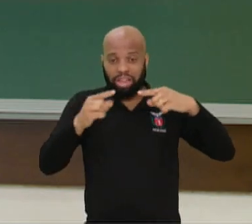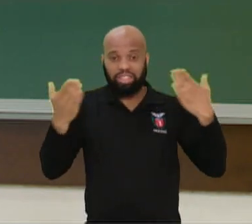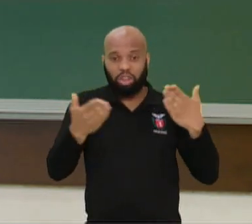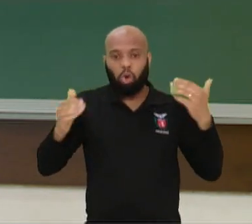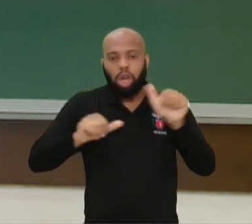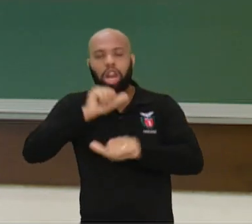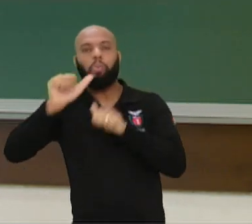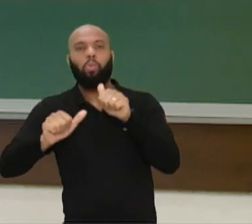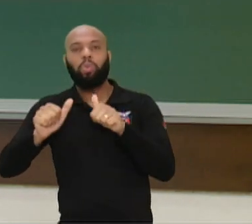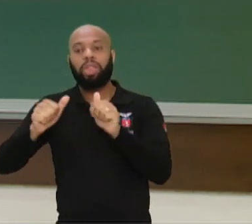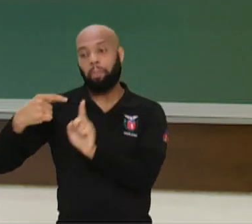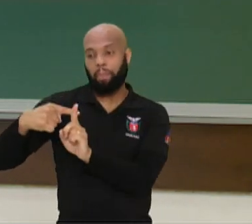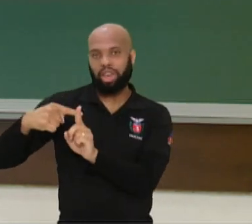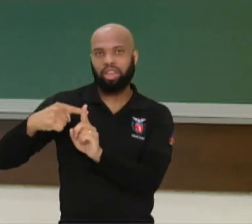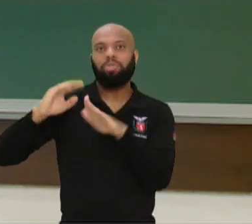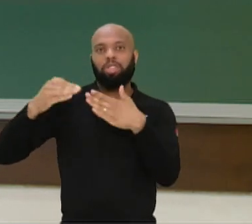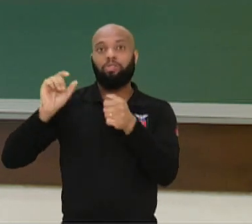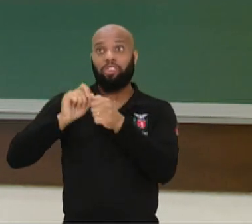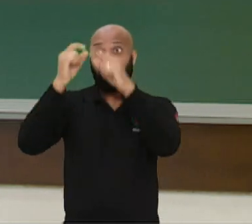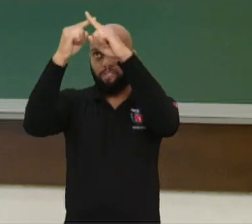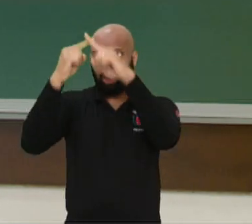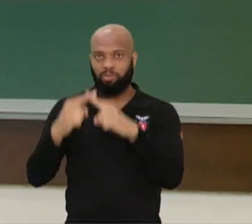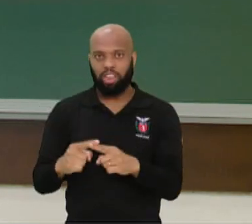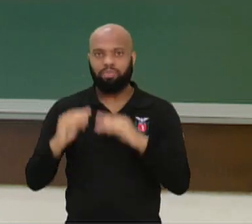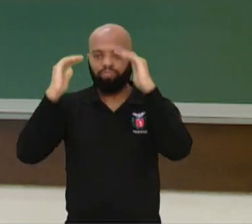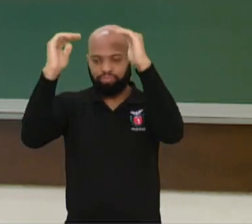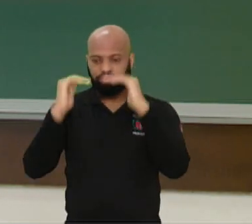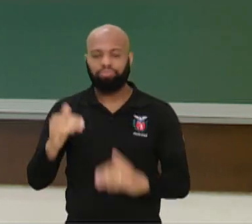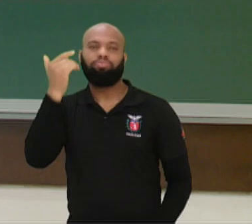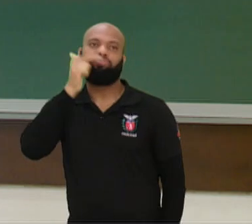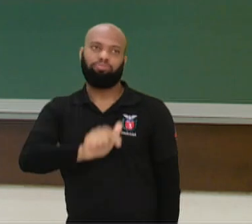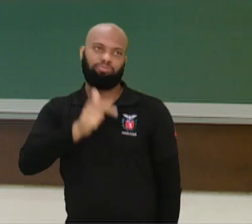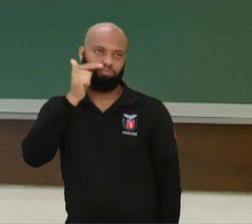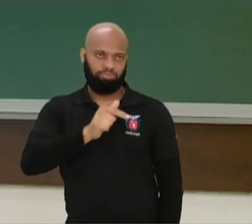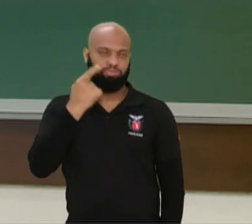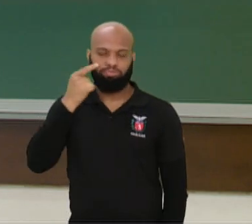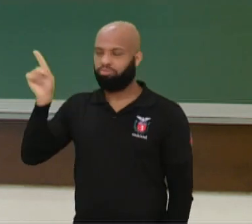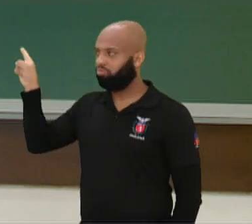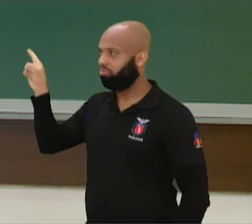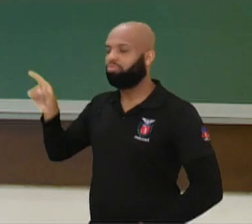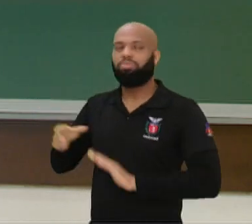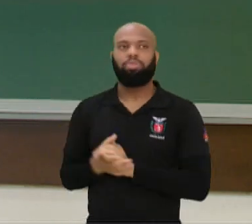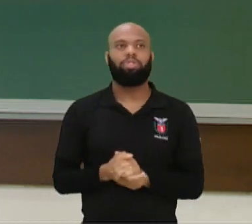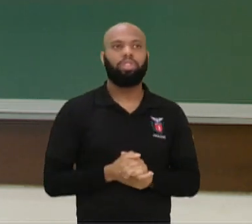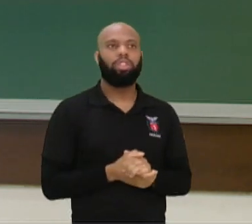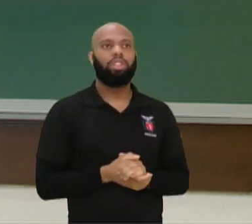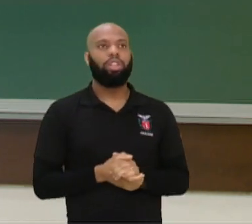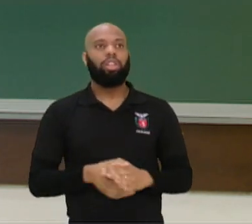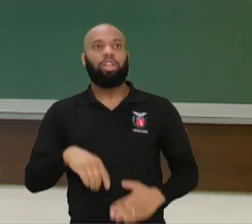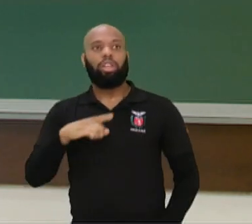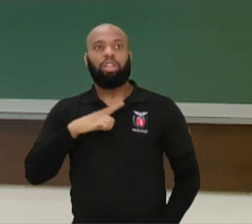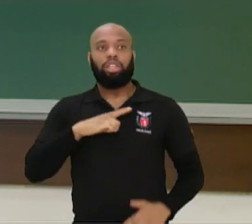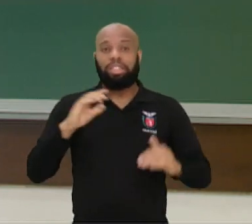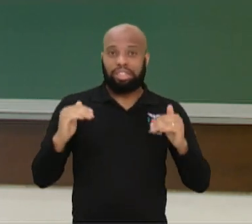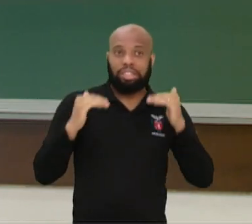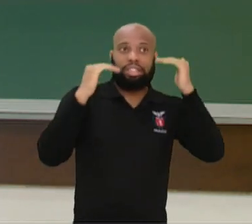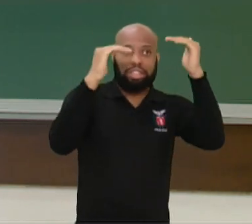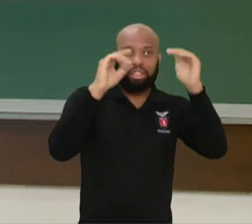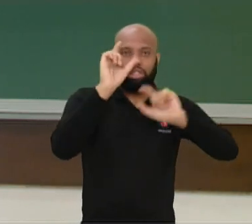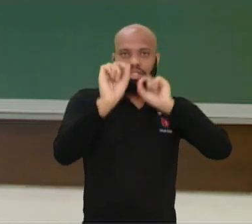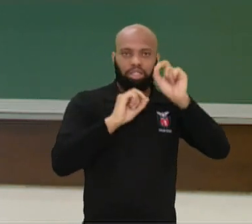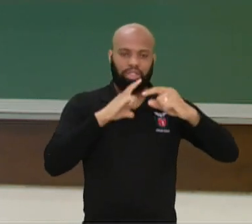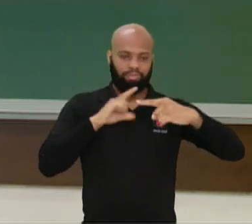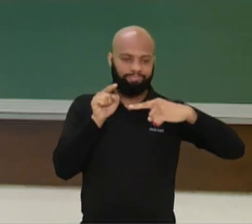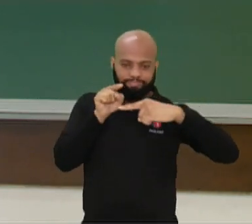coloco 2 mais 2i para efetuar a multiplicação. No numerador, eu aplico